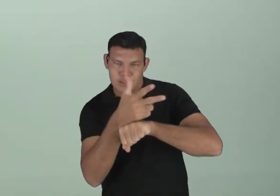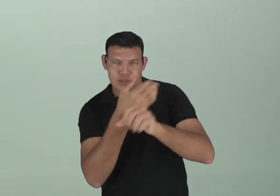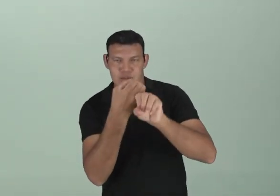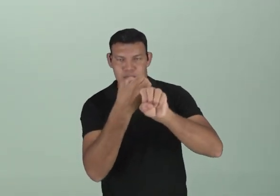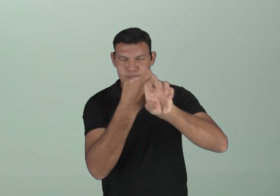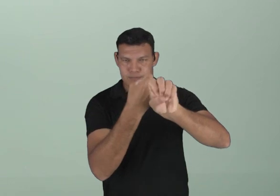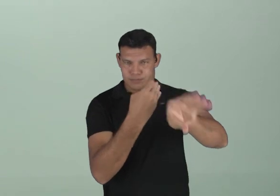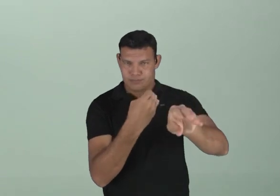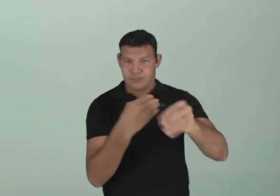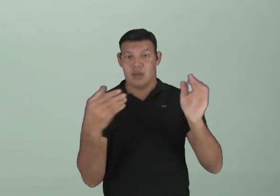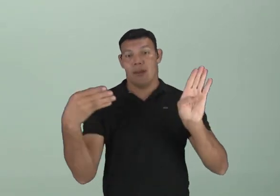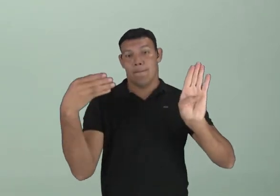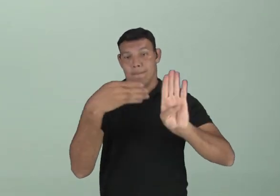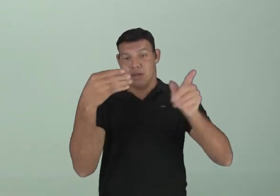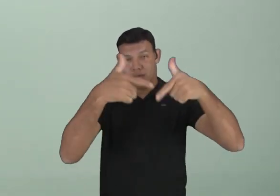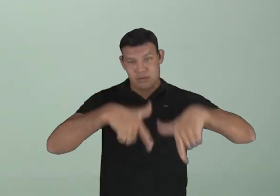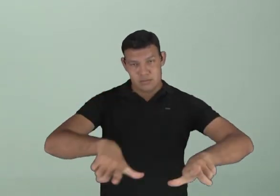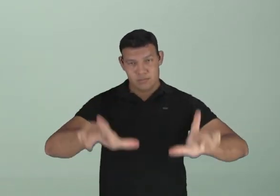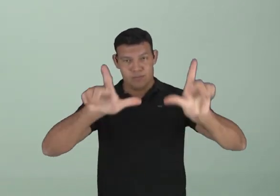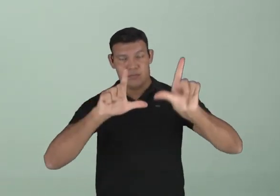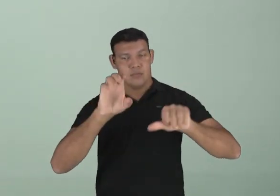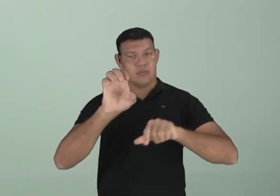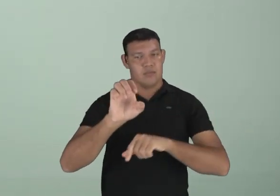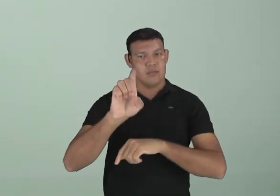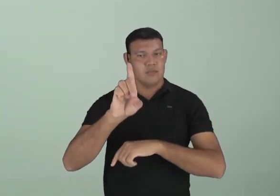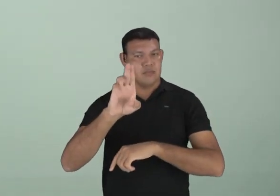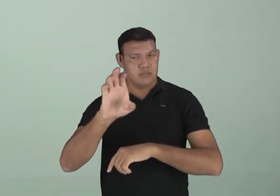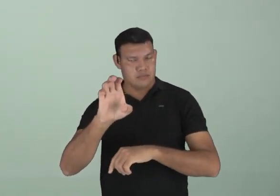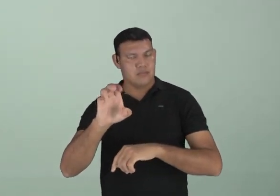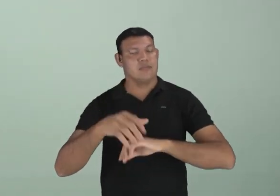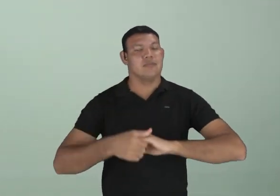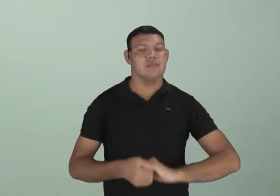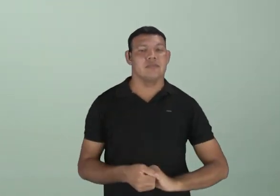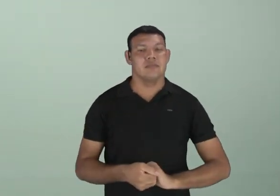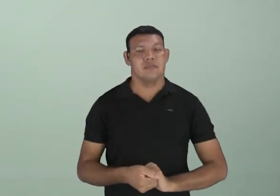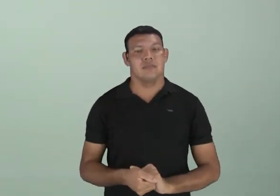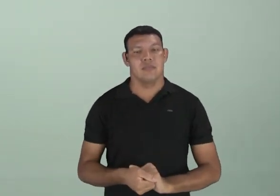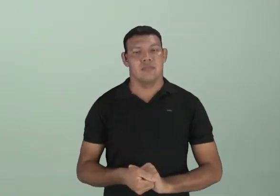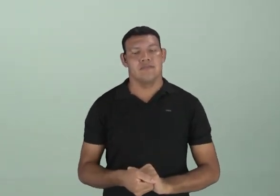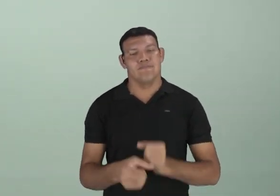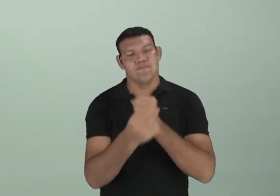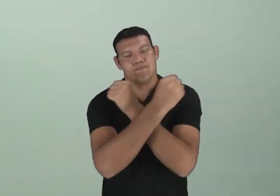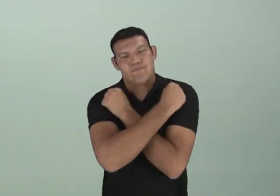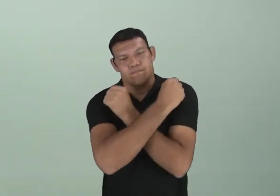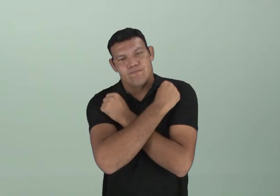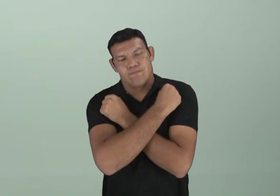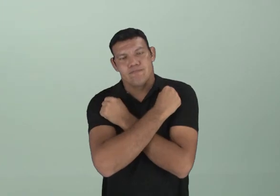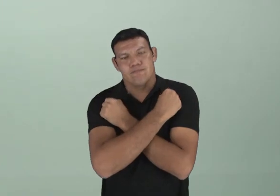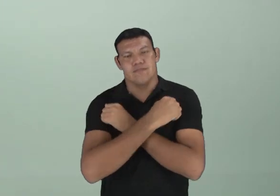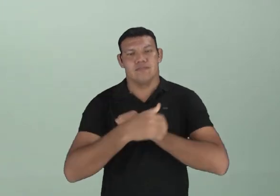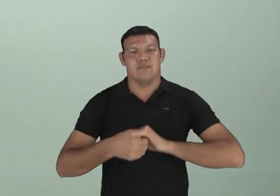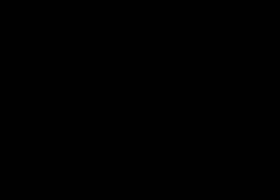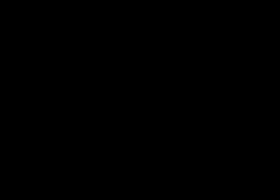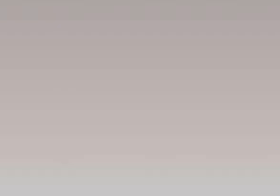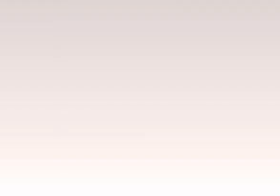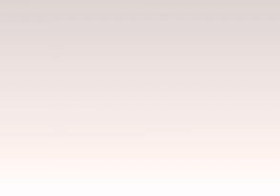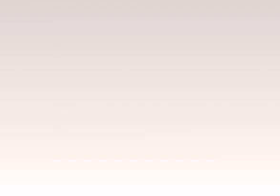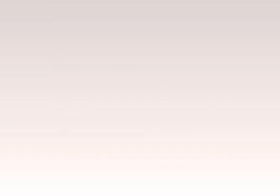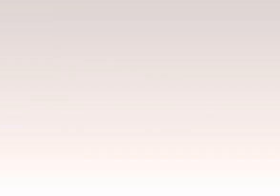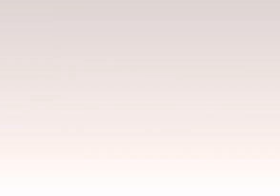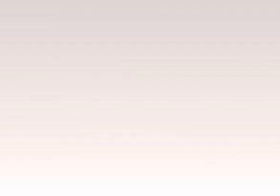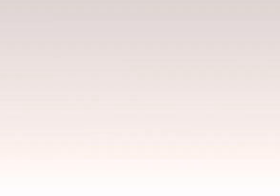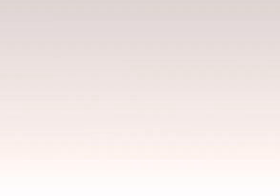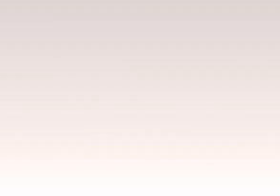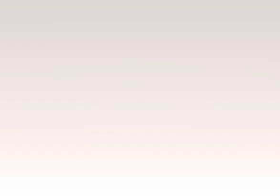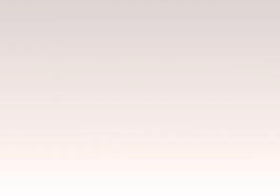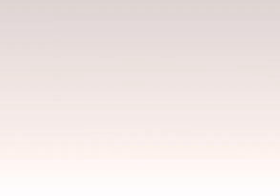Não deixe de acessar a plataforma eduque.ac. Um forte abraço a todos.